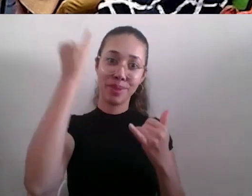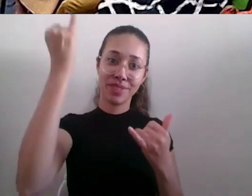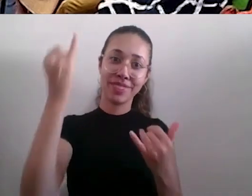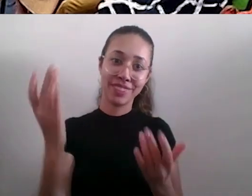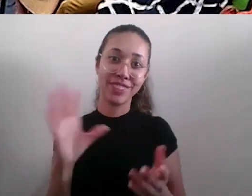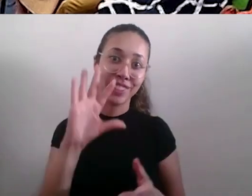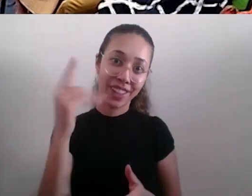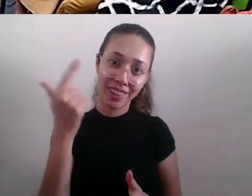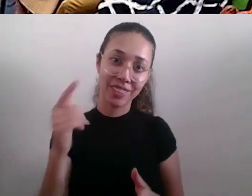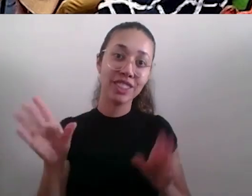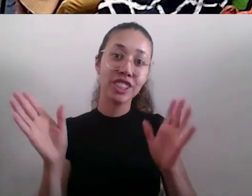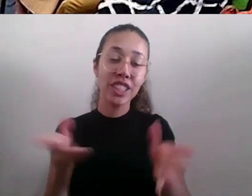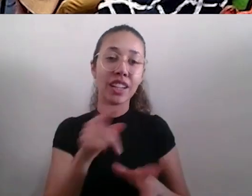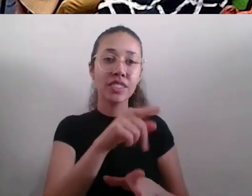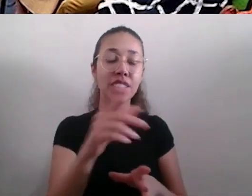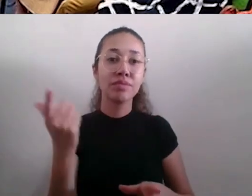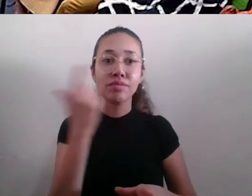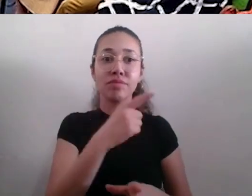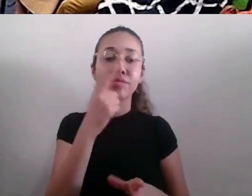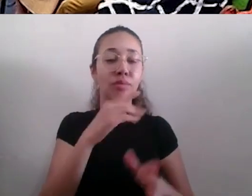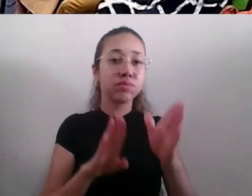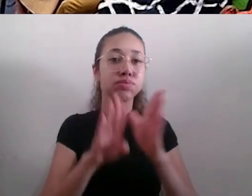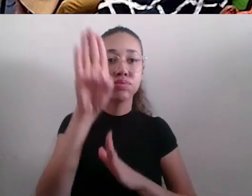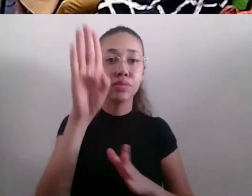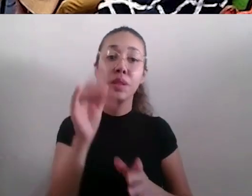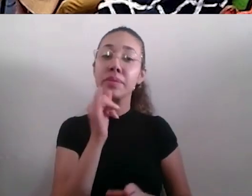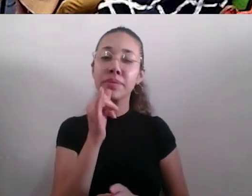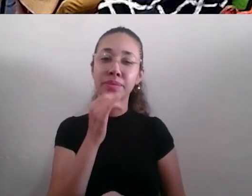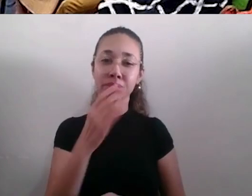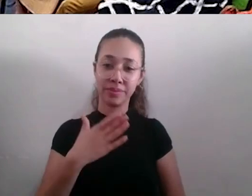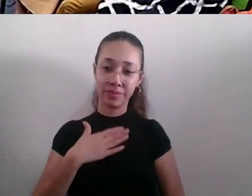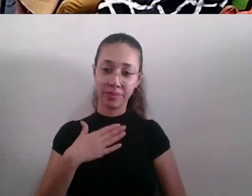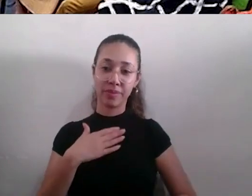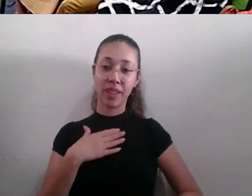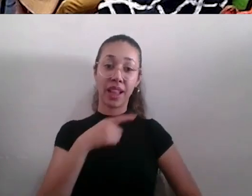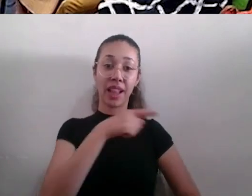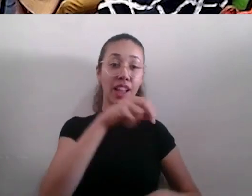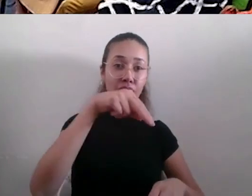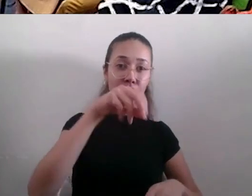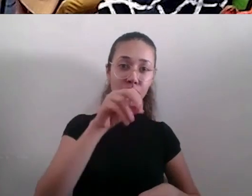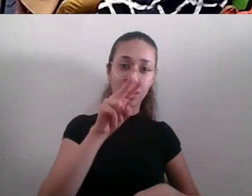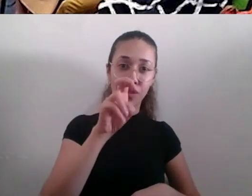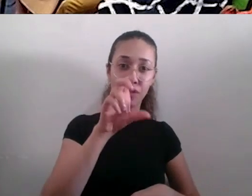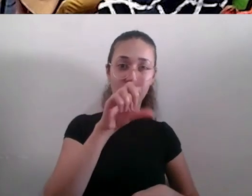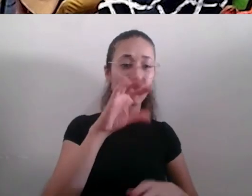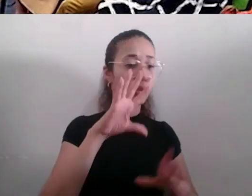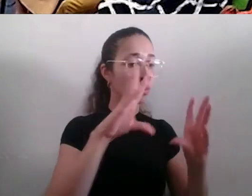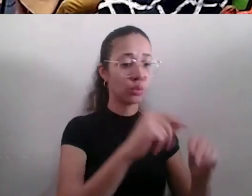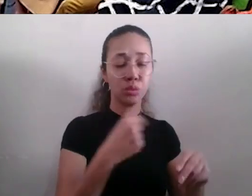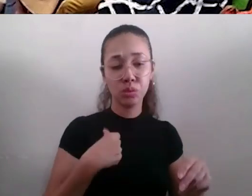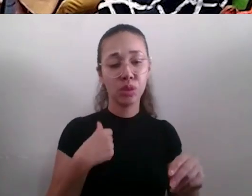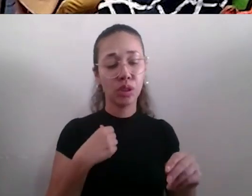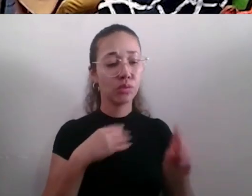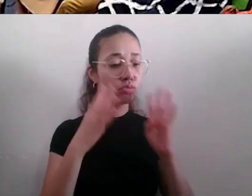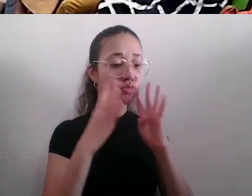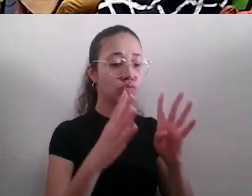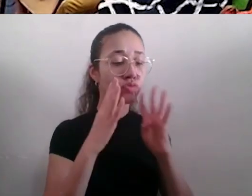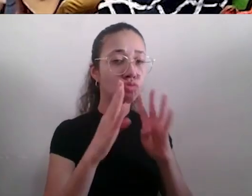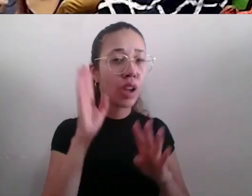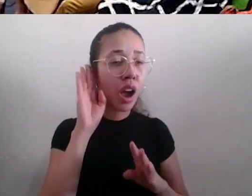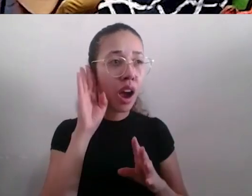que alcançou esse poder, então, por exemplo, o que a Novelo lançar, eu vou ouvir. E aí eu quero dizer que você já tem um